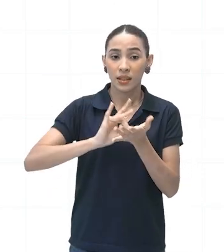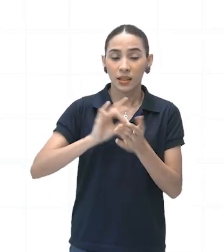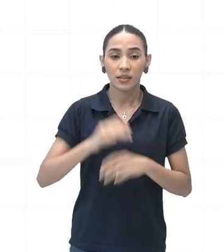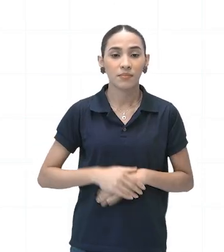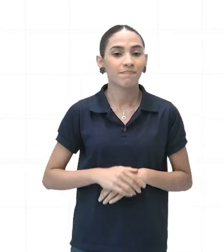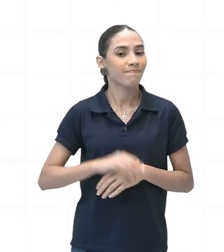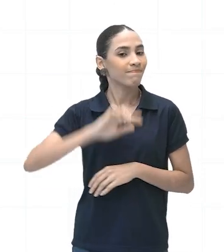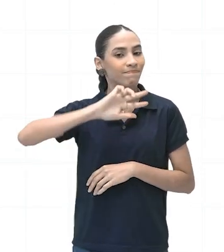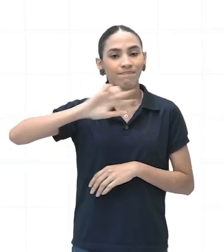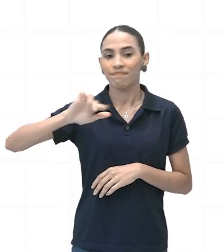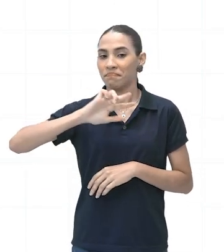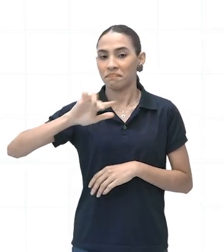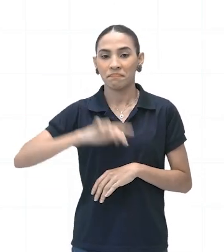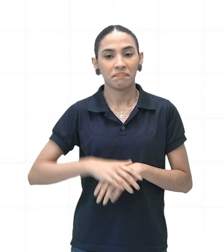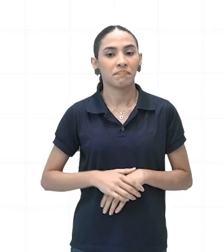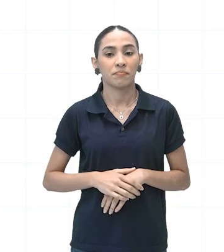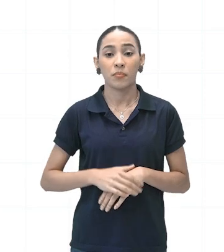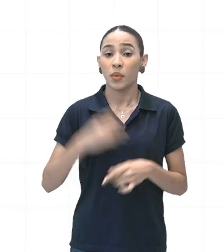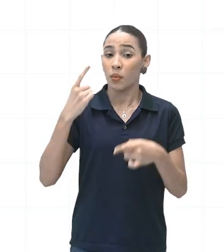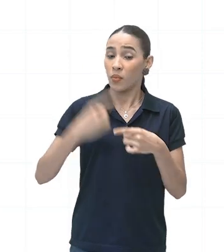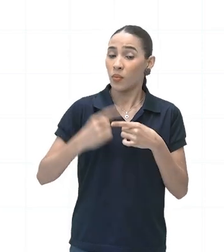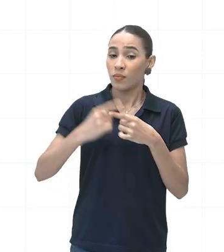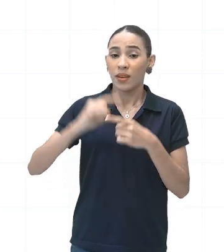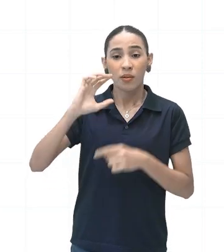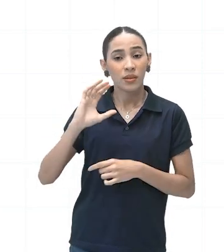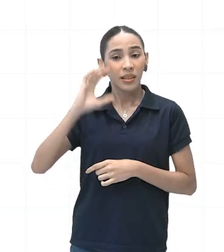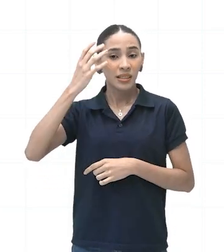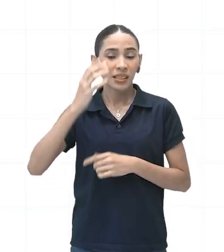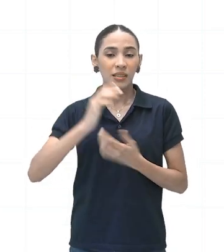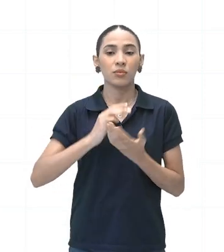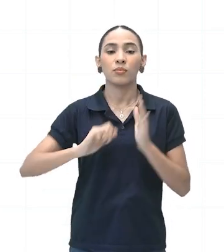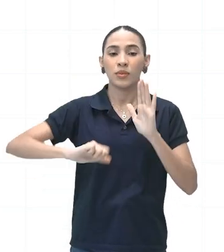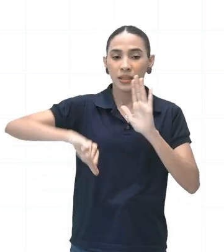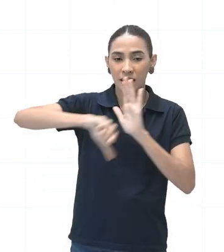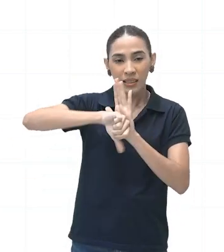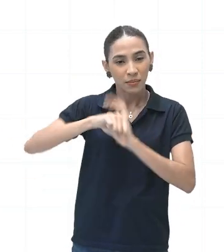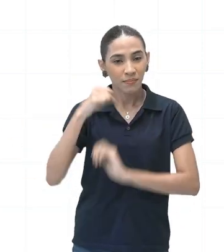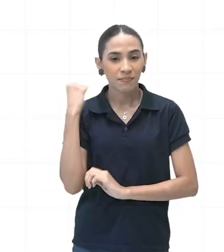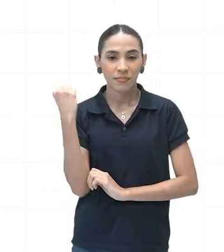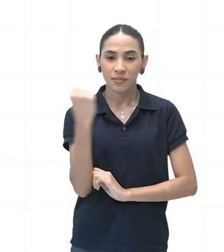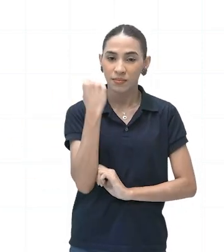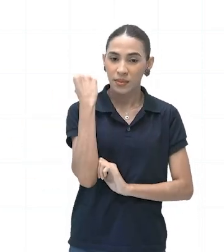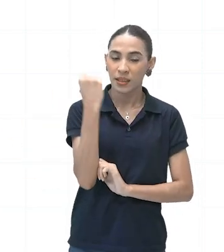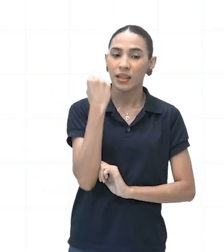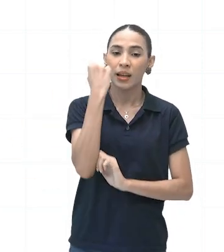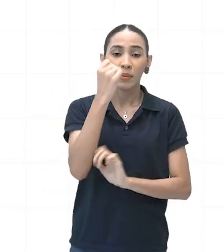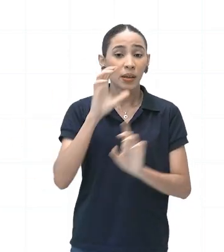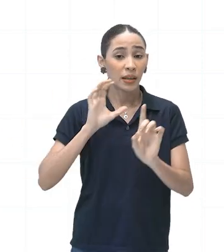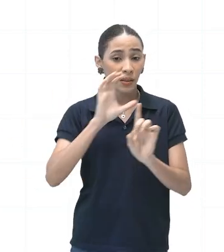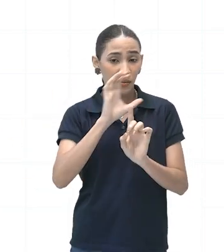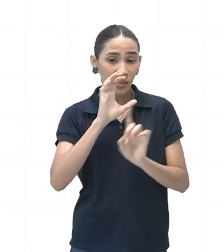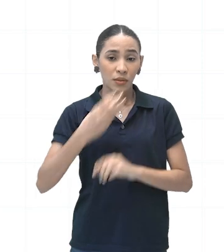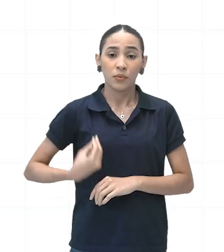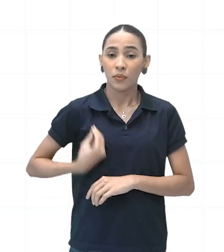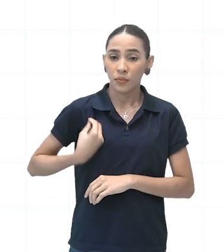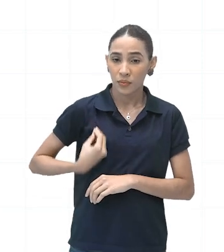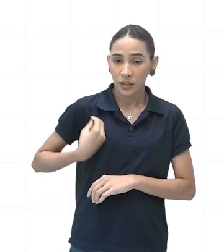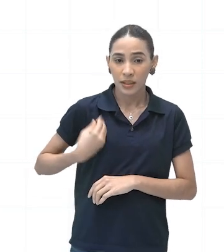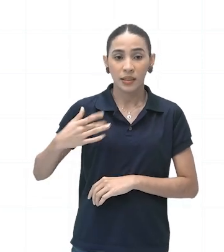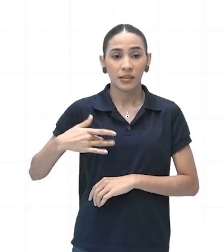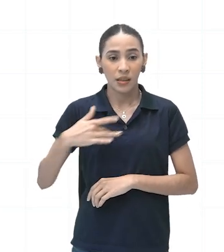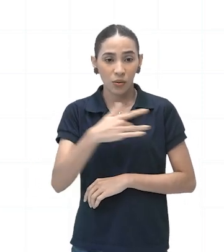verdade não é esta, pois estão acontecendo crimes gravíssimos com repercussão na vida real,